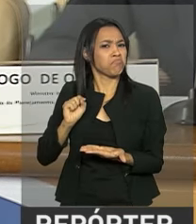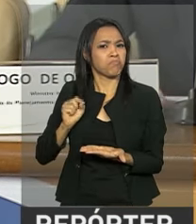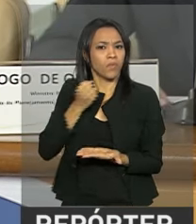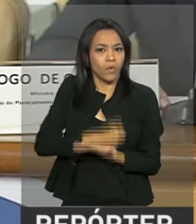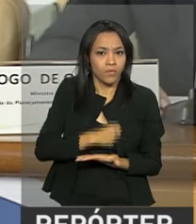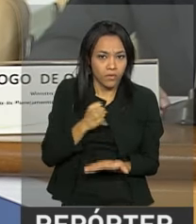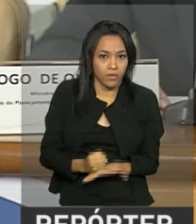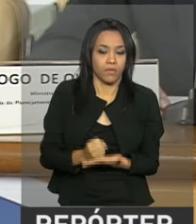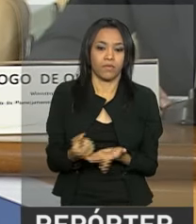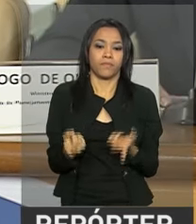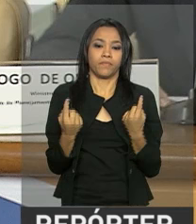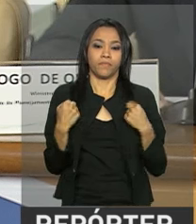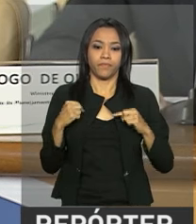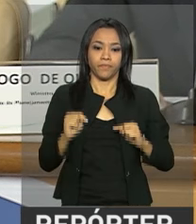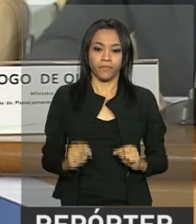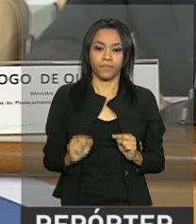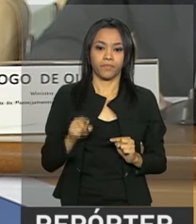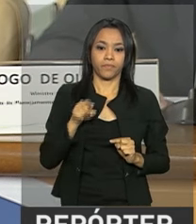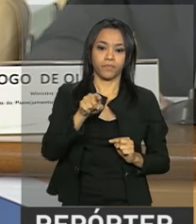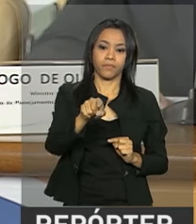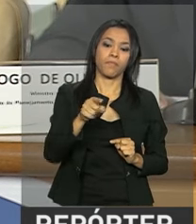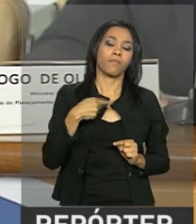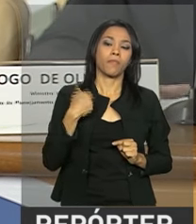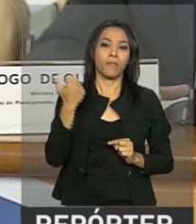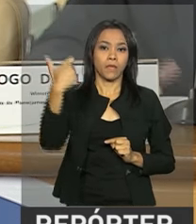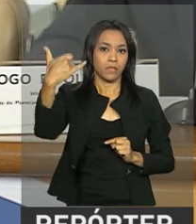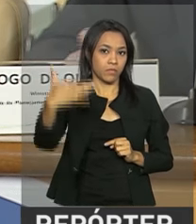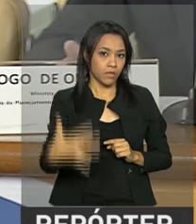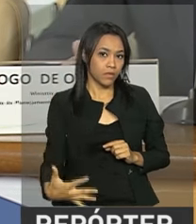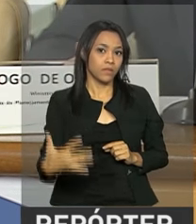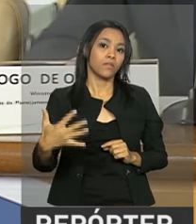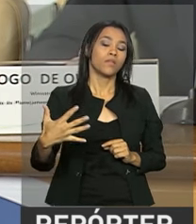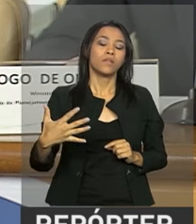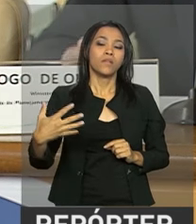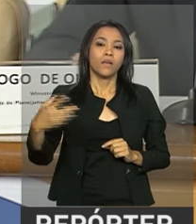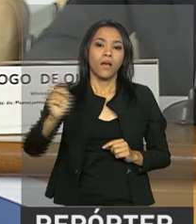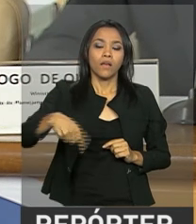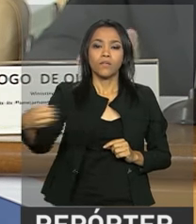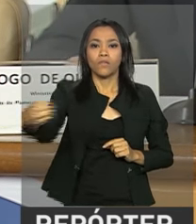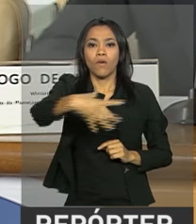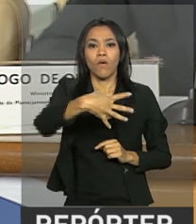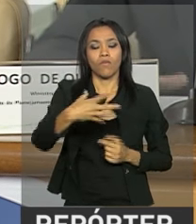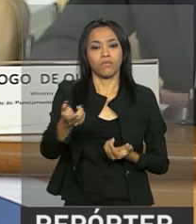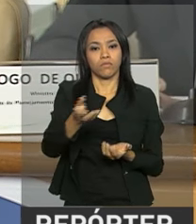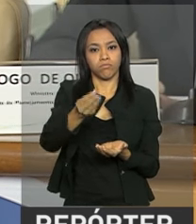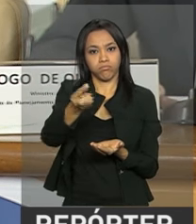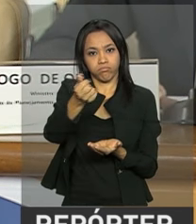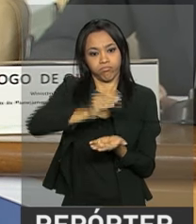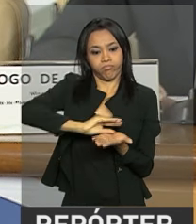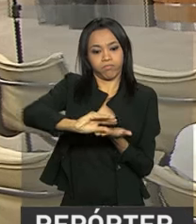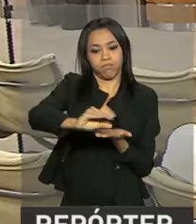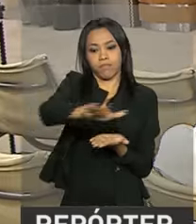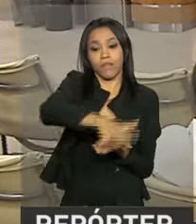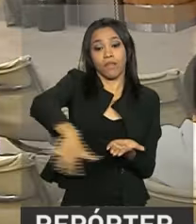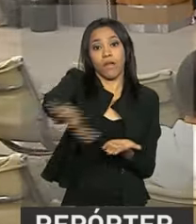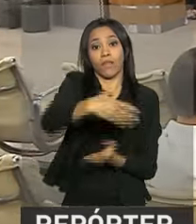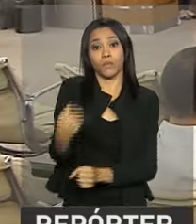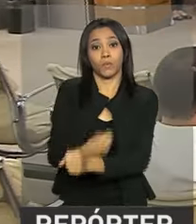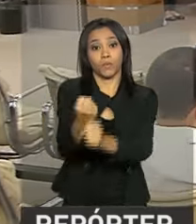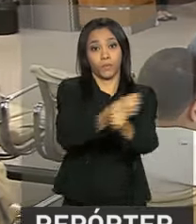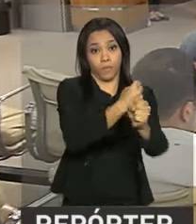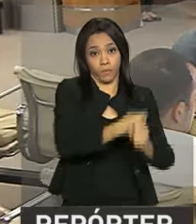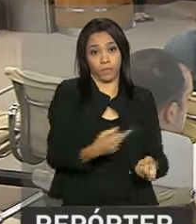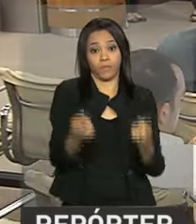das manifestações que nós tivemos são relacionadas à inclusão de novos investimentos em concessões já existentes. Já